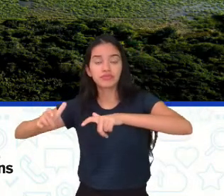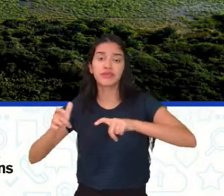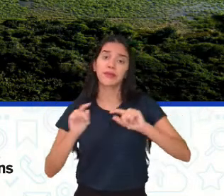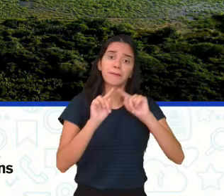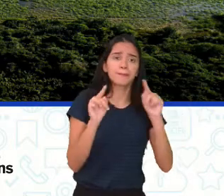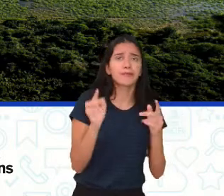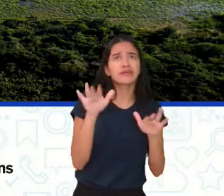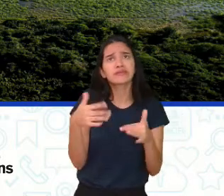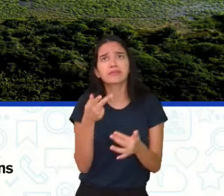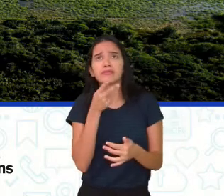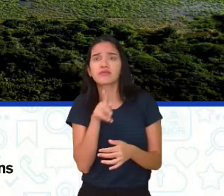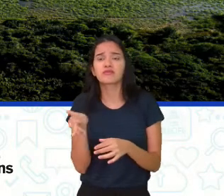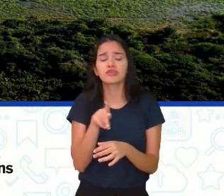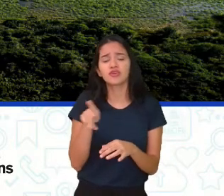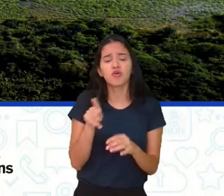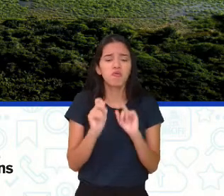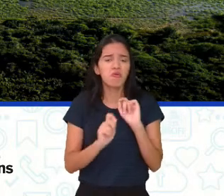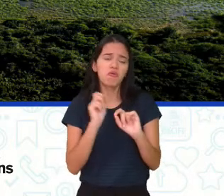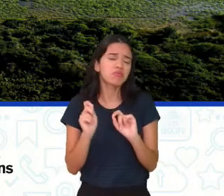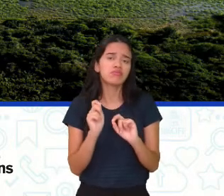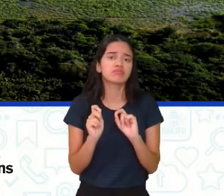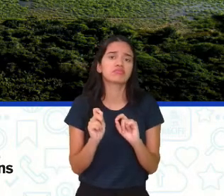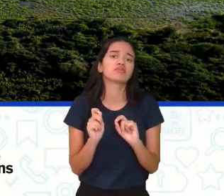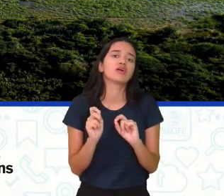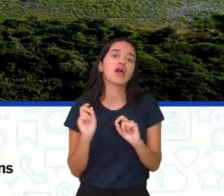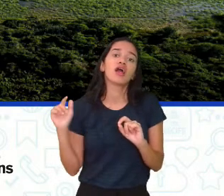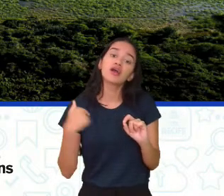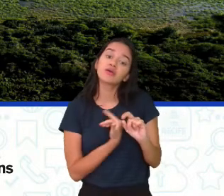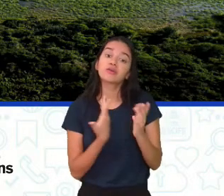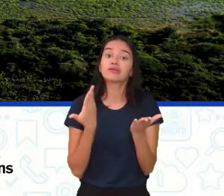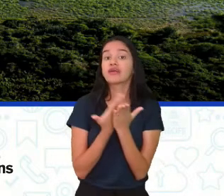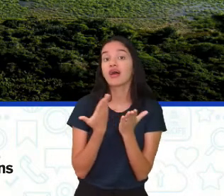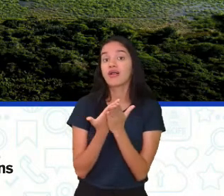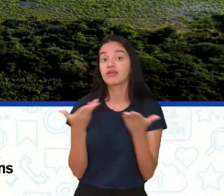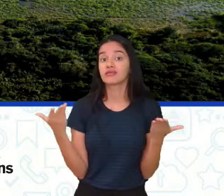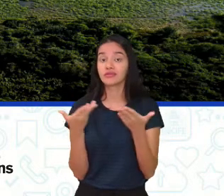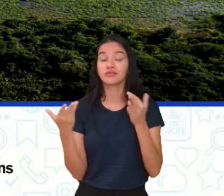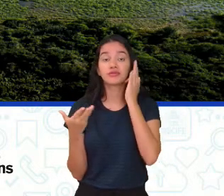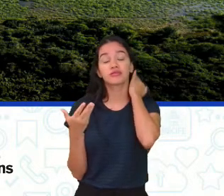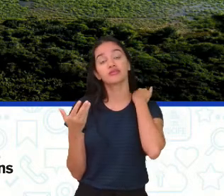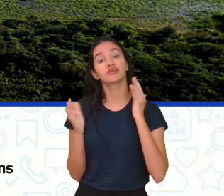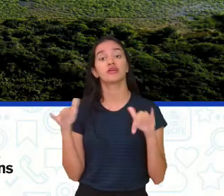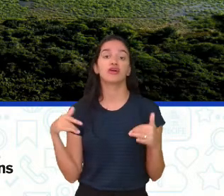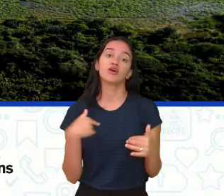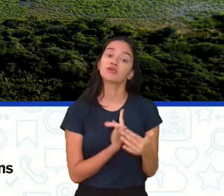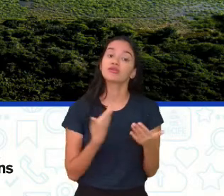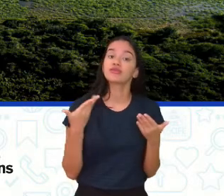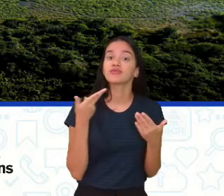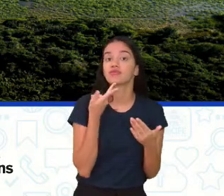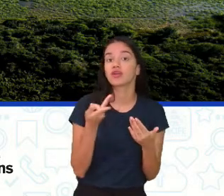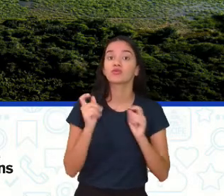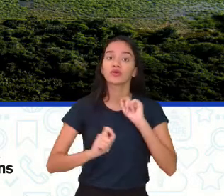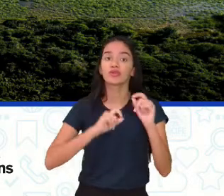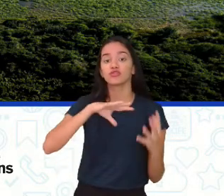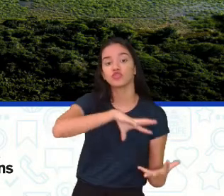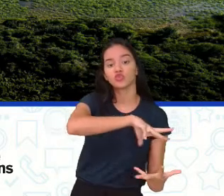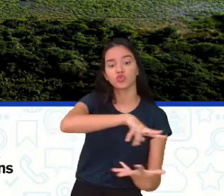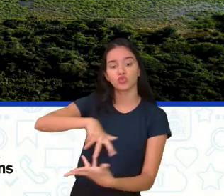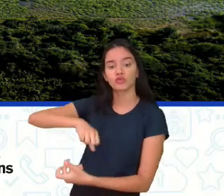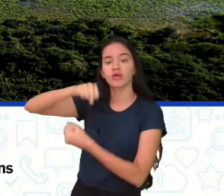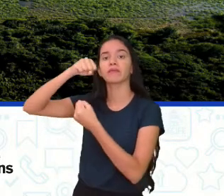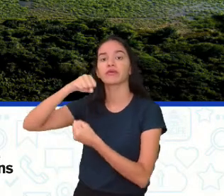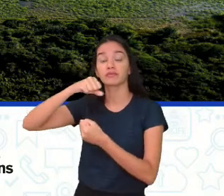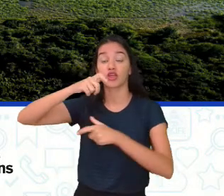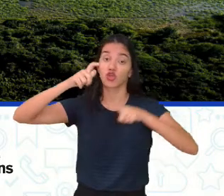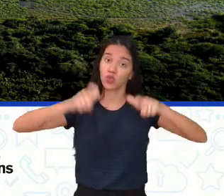assim, professor, o que é que isso tem a ver com a nossa aula? Nós estamos falando hoje de o quê? De sustentabilidade ambiental